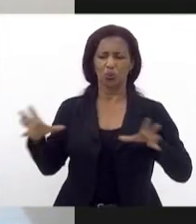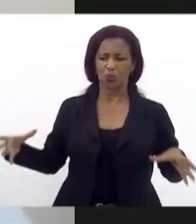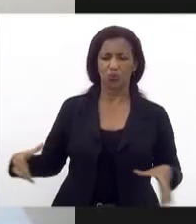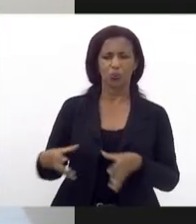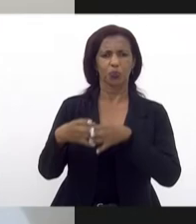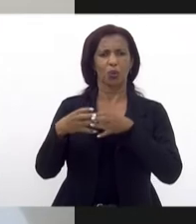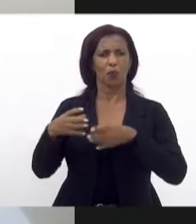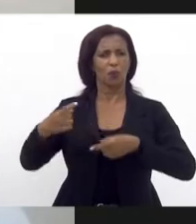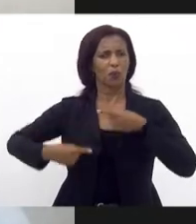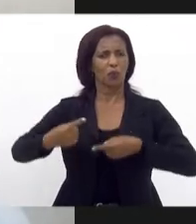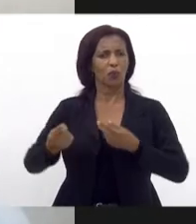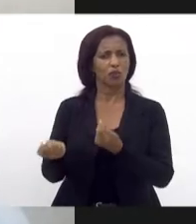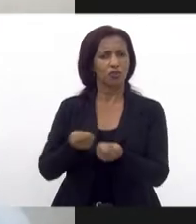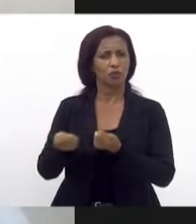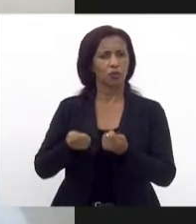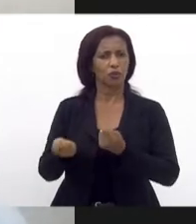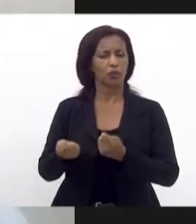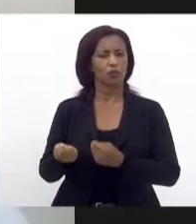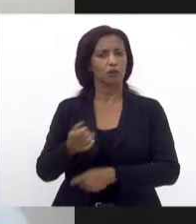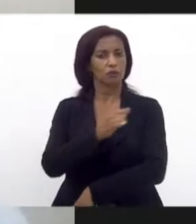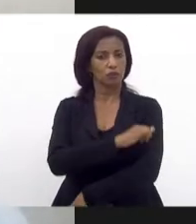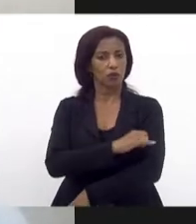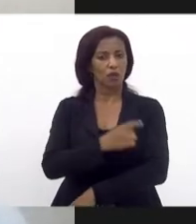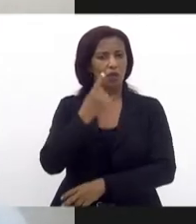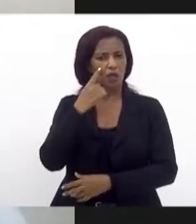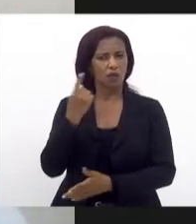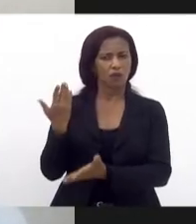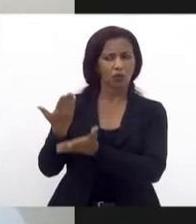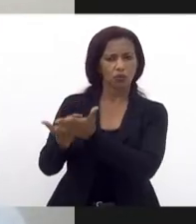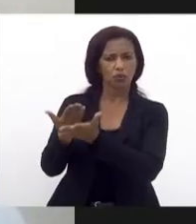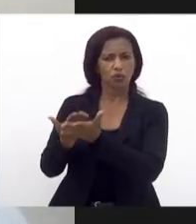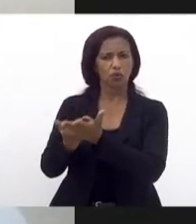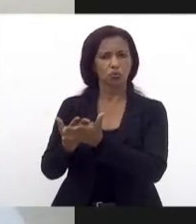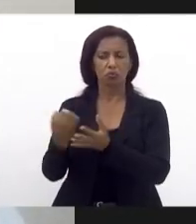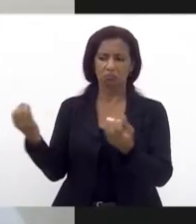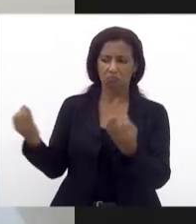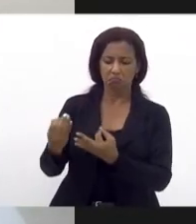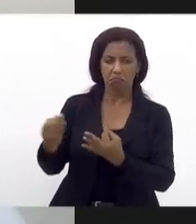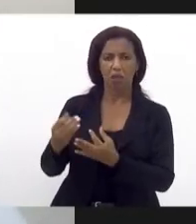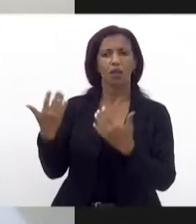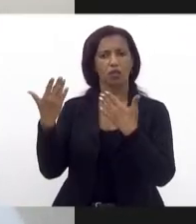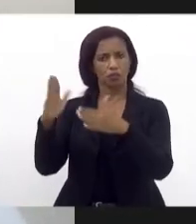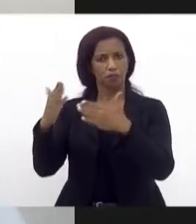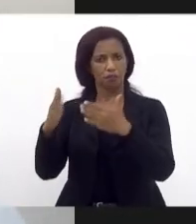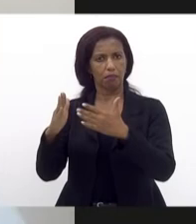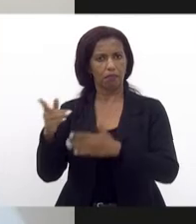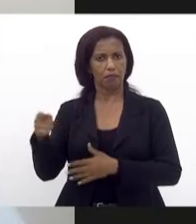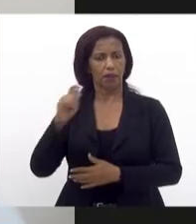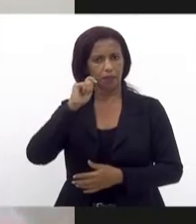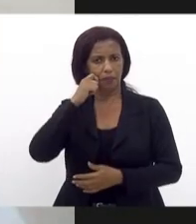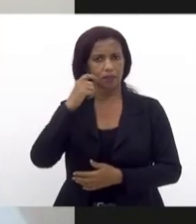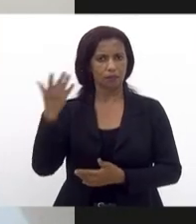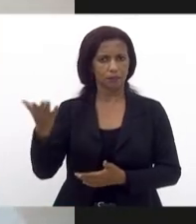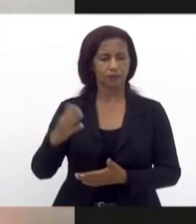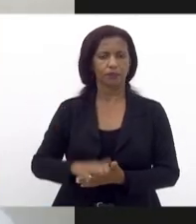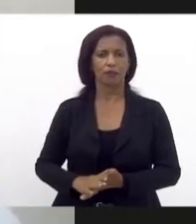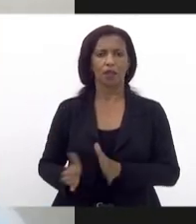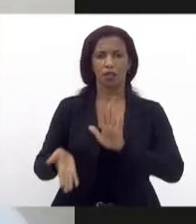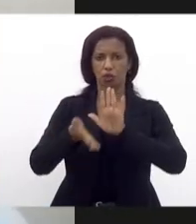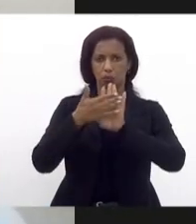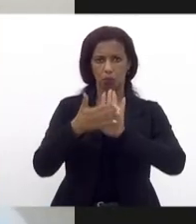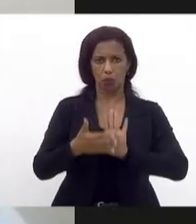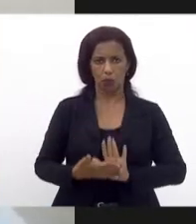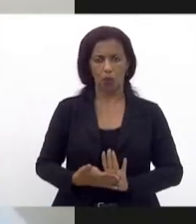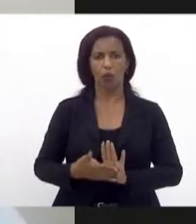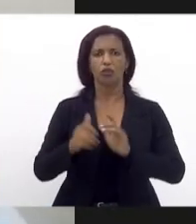coletividade política e econômica do Rio de Janeiro. Eu vi o estudo do Eduardo Paes, está muito bem feito, você está de parabéns, Eduardo, especialmente nas propostas